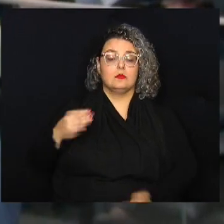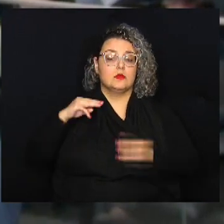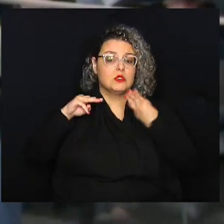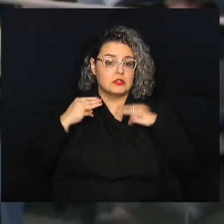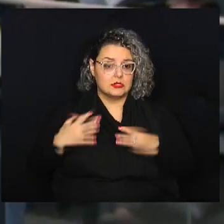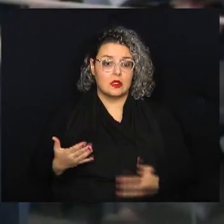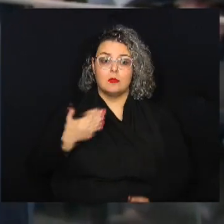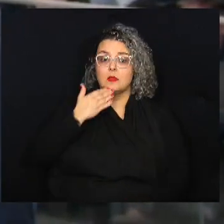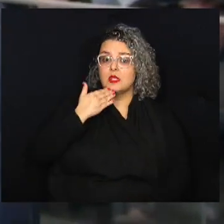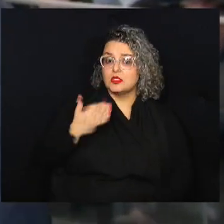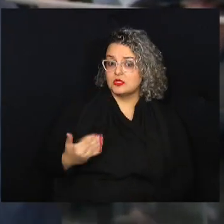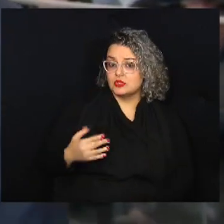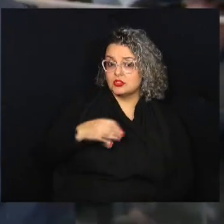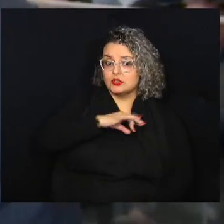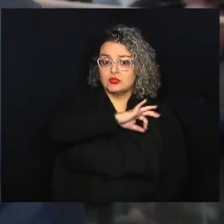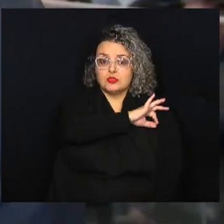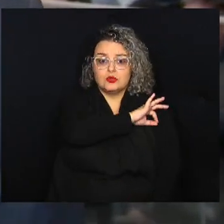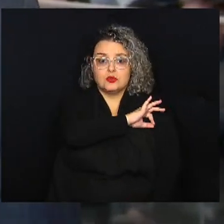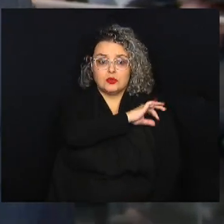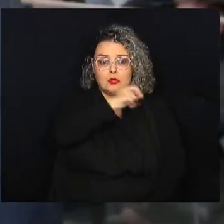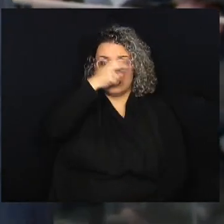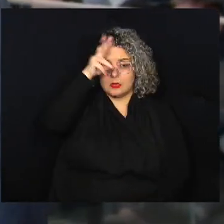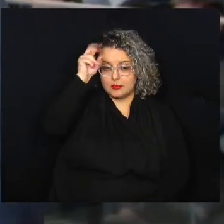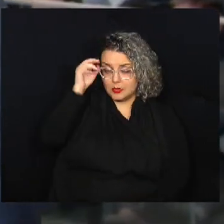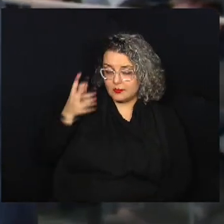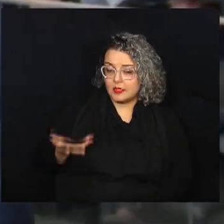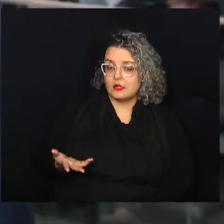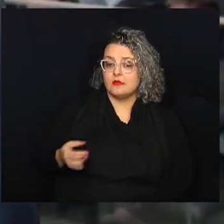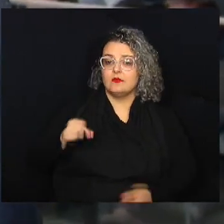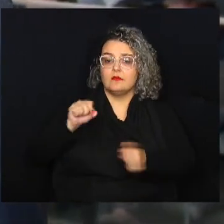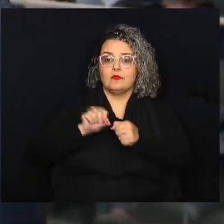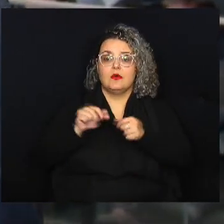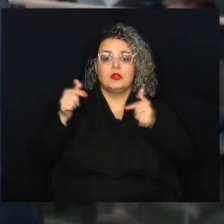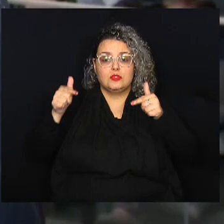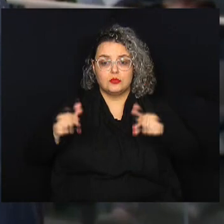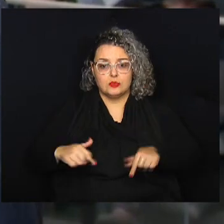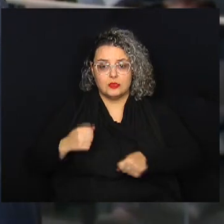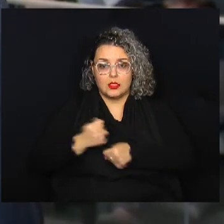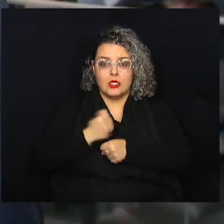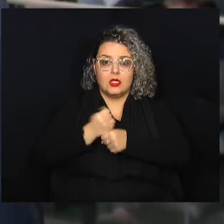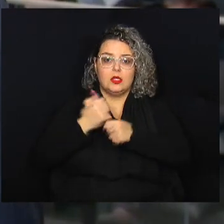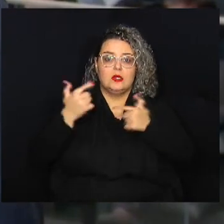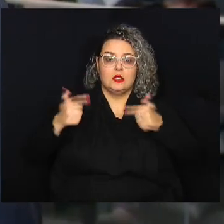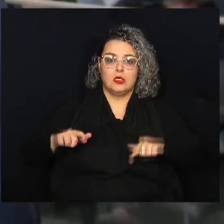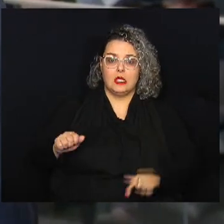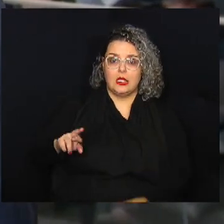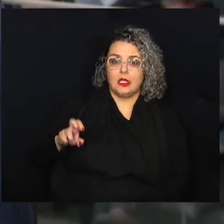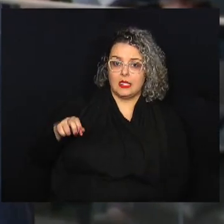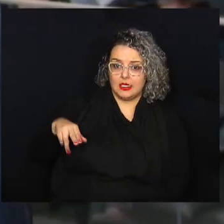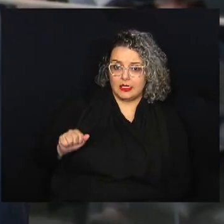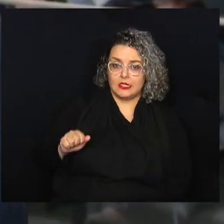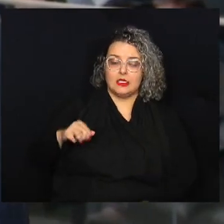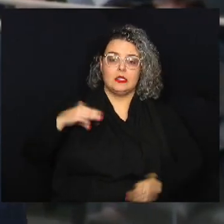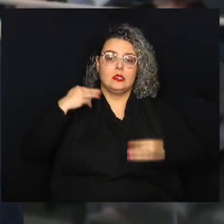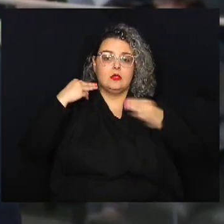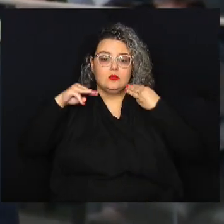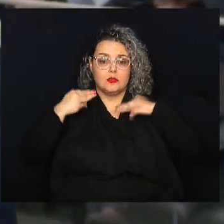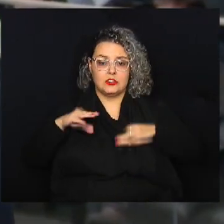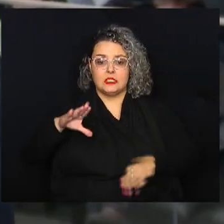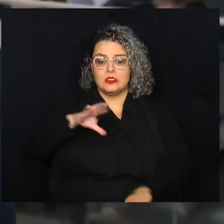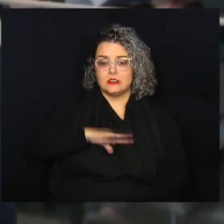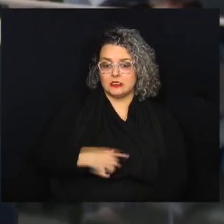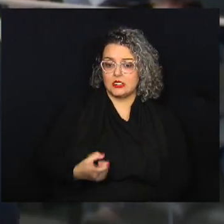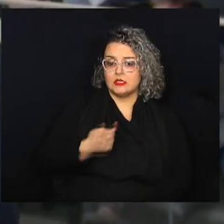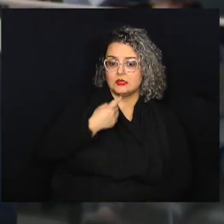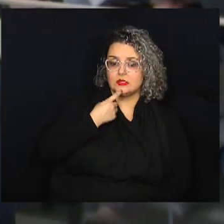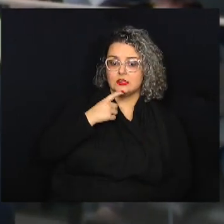prefeito que seja feito um espaço de arena musical aqui na cidade de Campinas. Não só